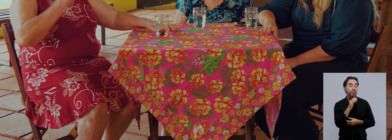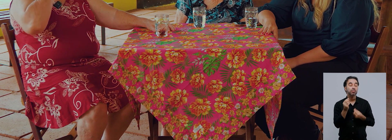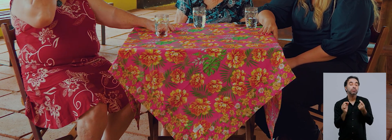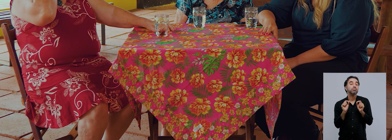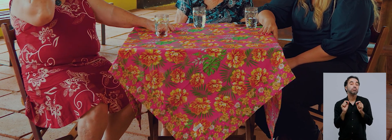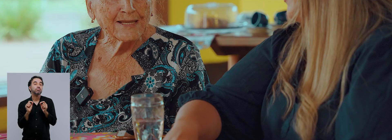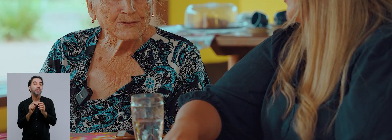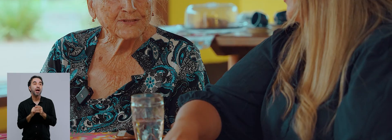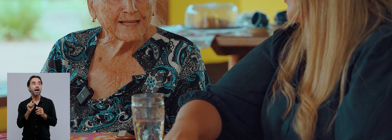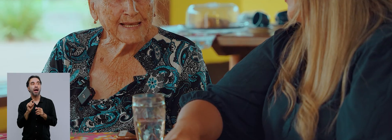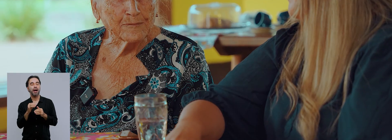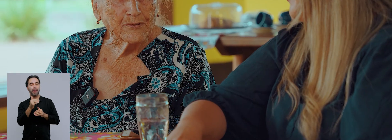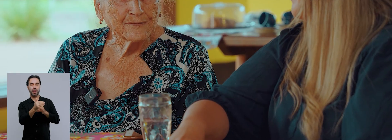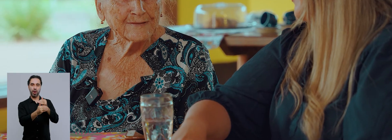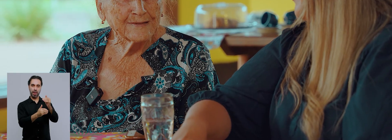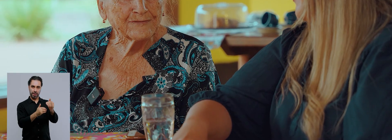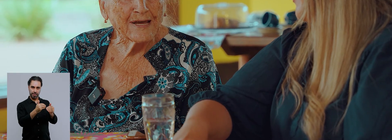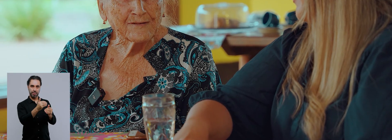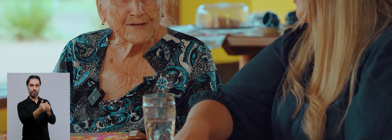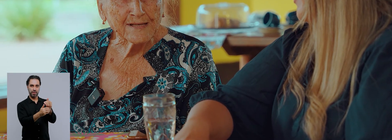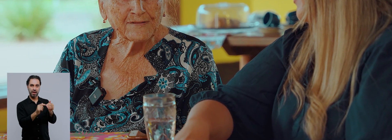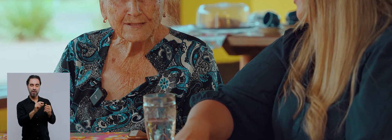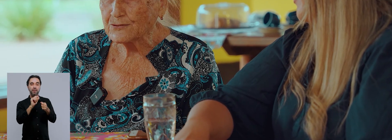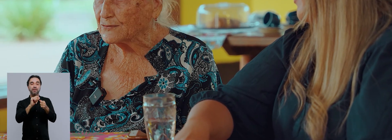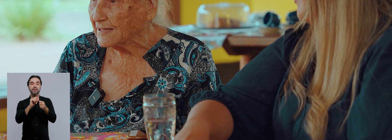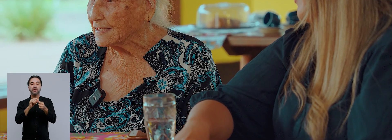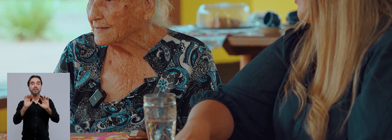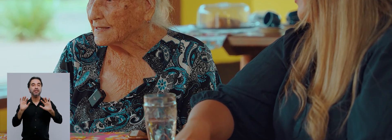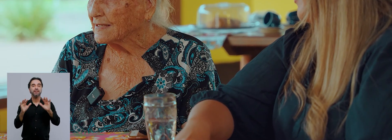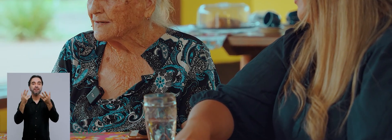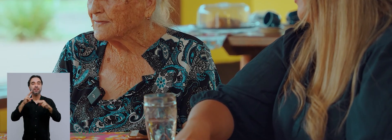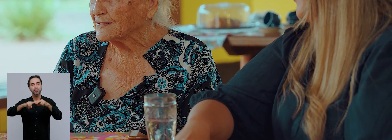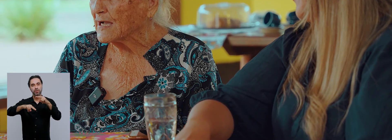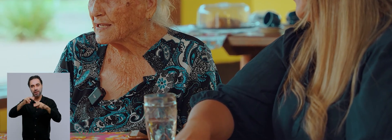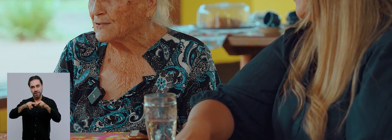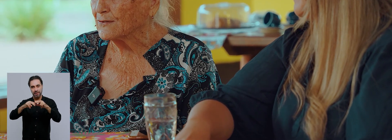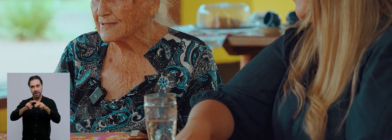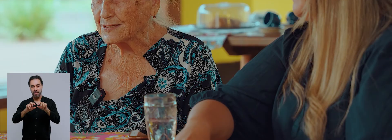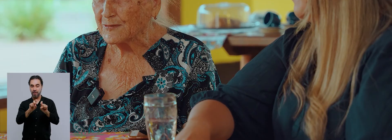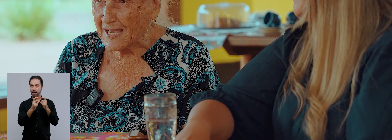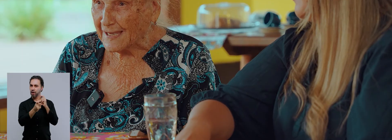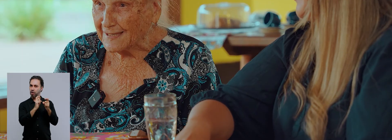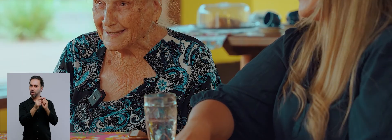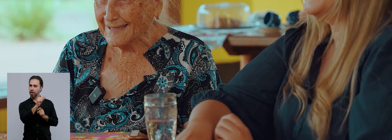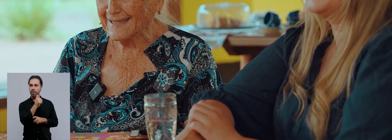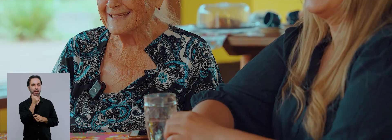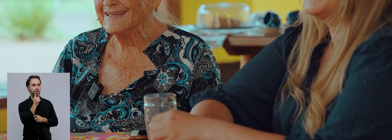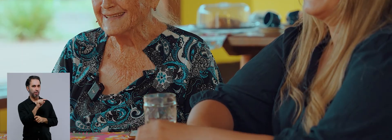quentão, e daí uns tempos, ele falou, vamos fazer a festa junina. Vamos fazer uma reunião com essas